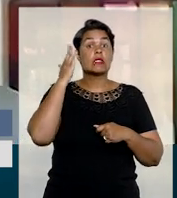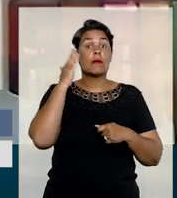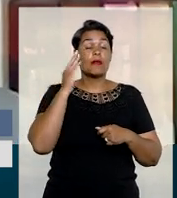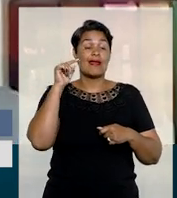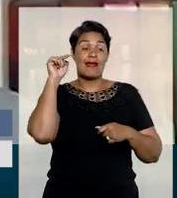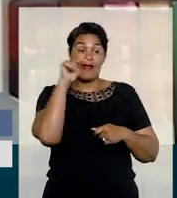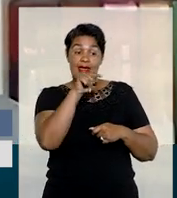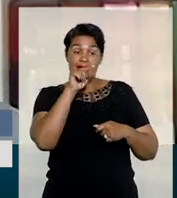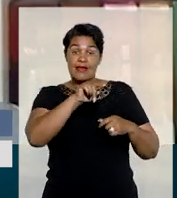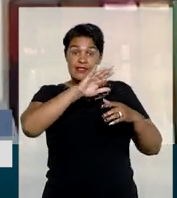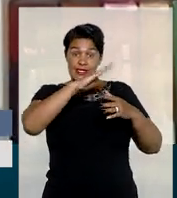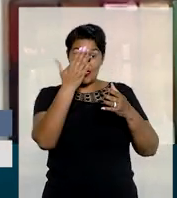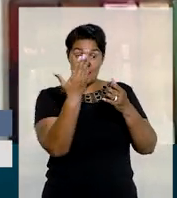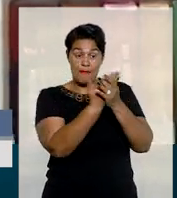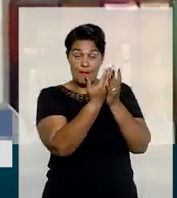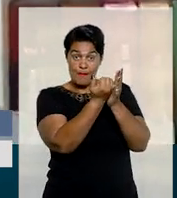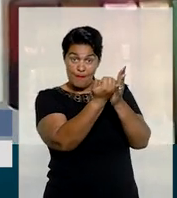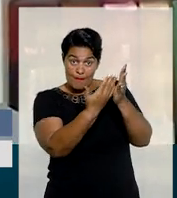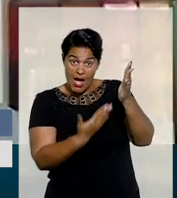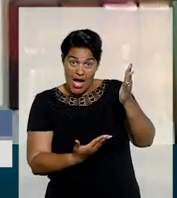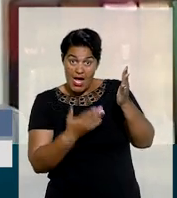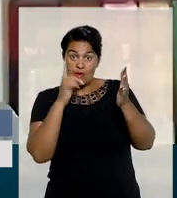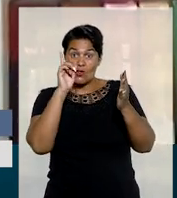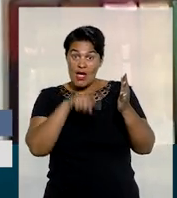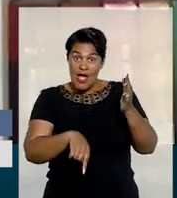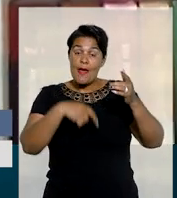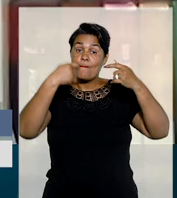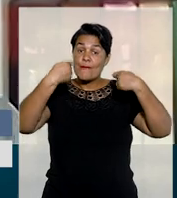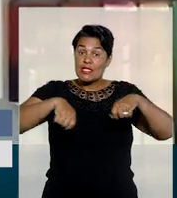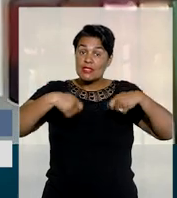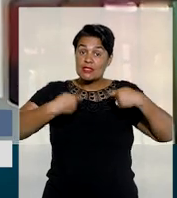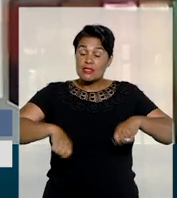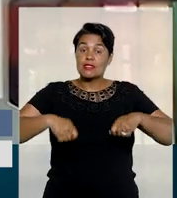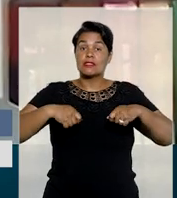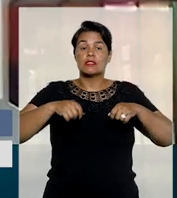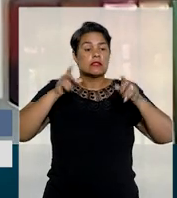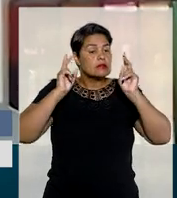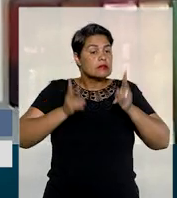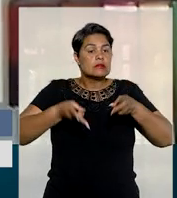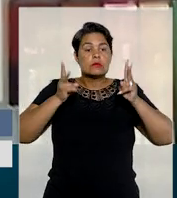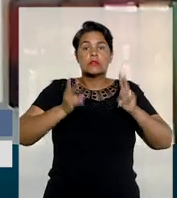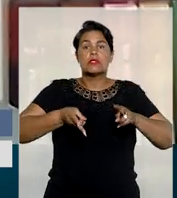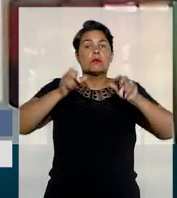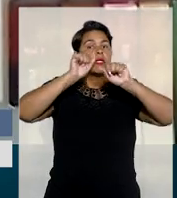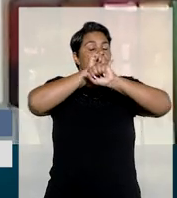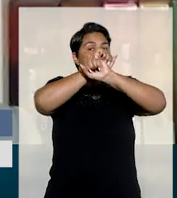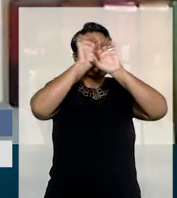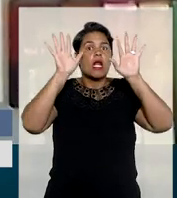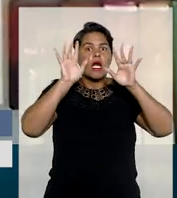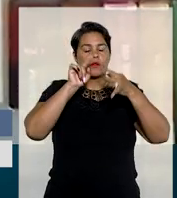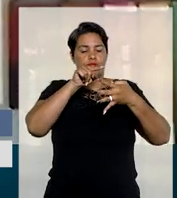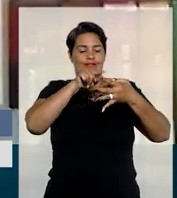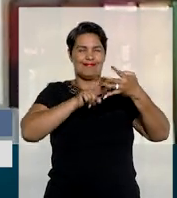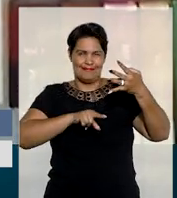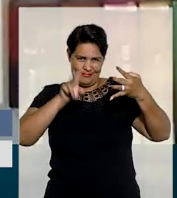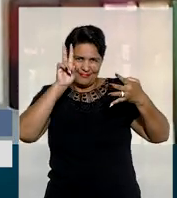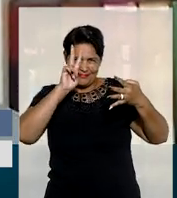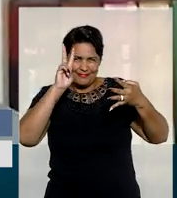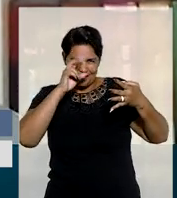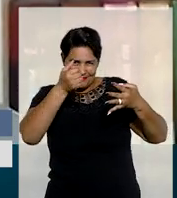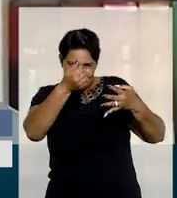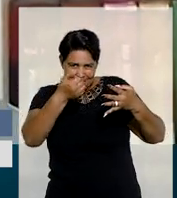a fundamentação desses embargos é uma fundamentação vinculada à necessidade de que se indique um